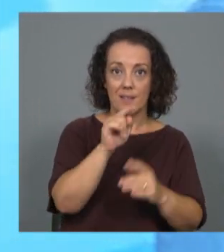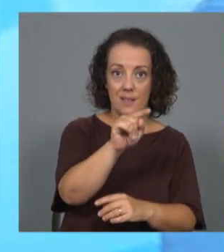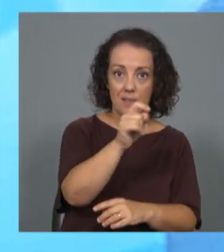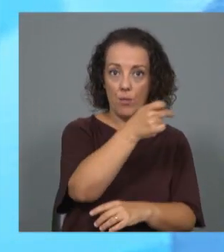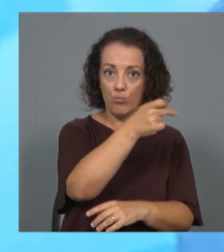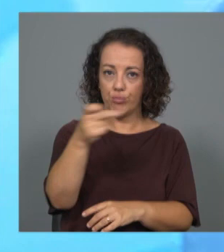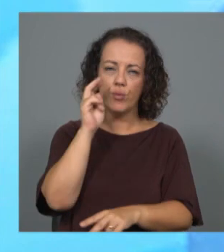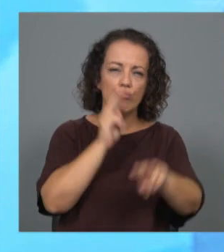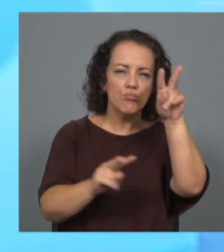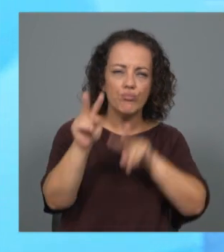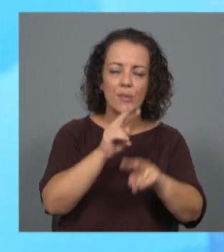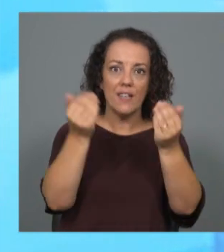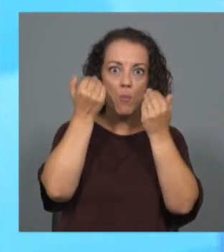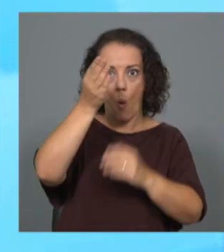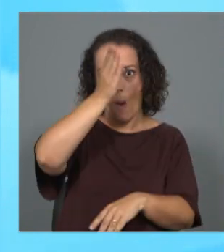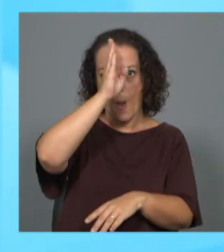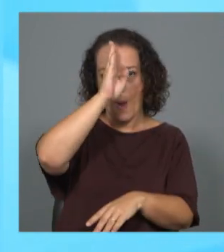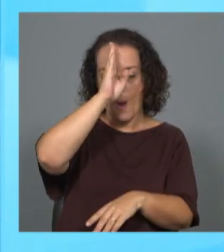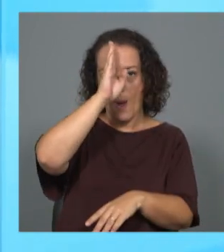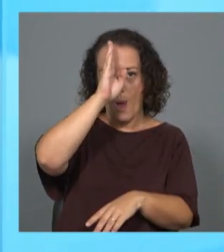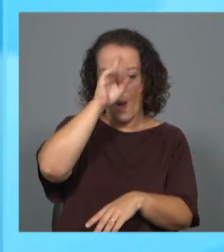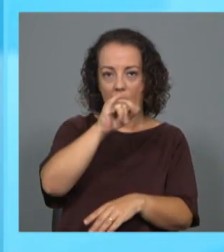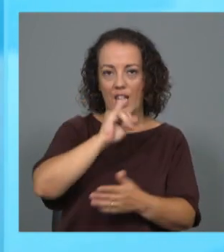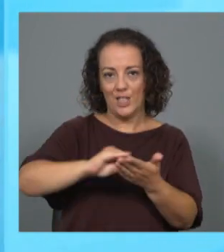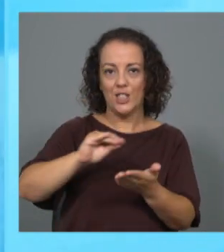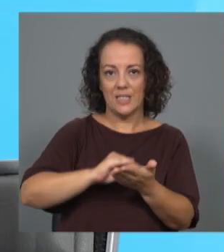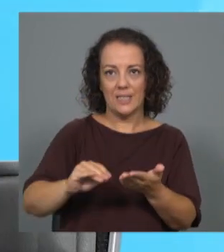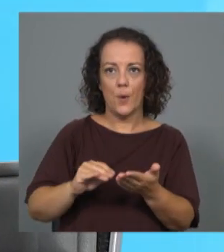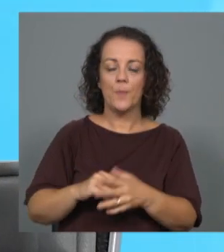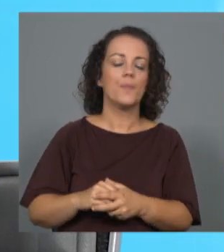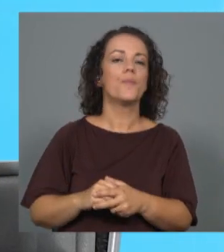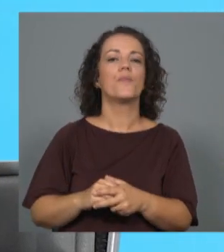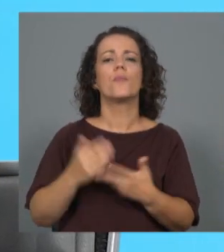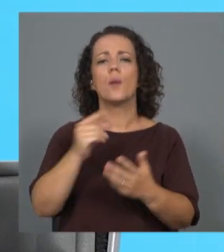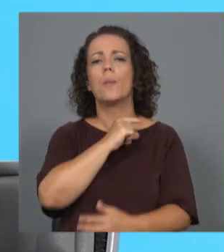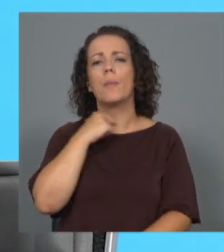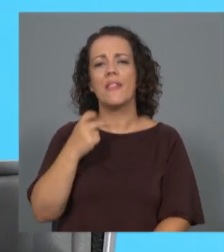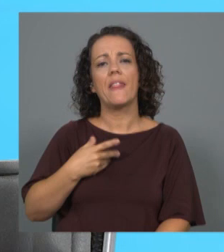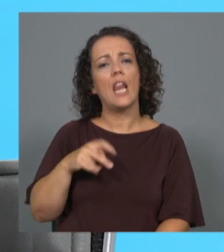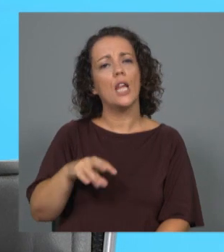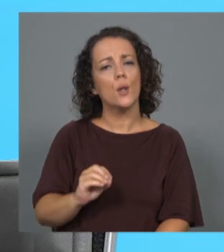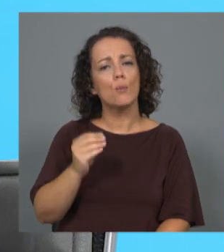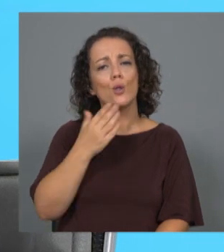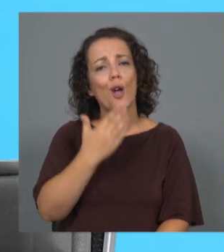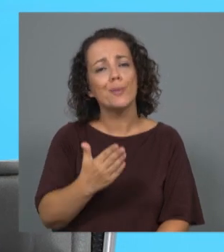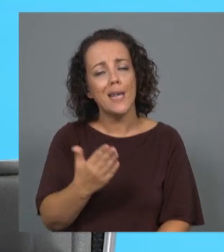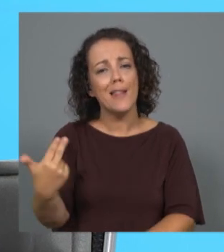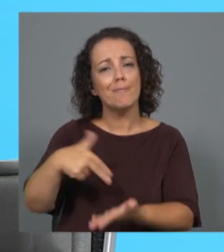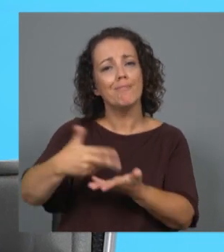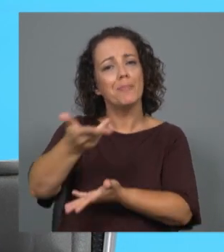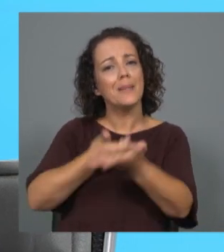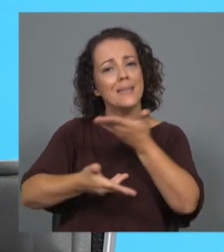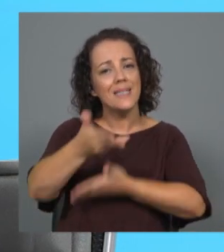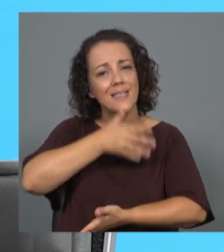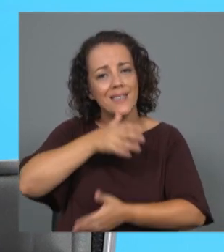lá, rapidamente, quanto antes, fazer então esta inscrição. Padre Adelino Ascenso, muito obrigado por esta partilha. Ficamos a aguardar